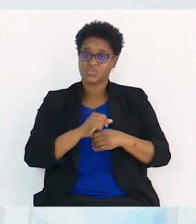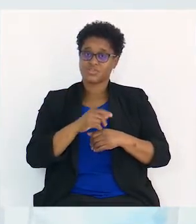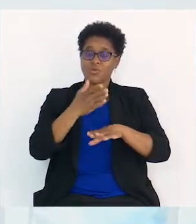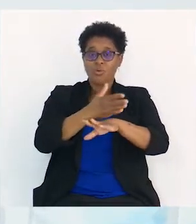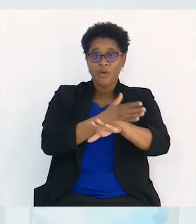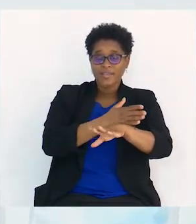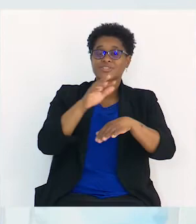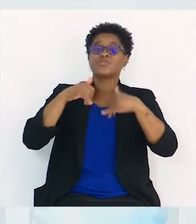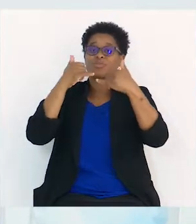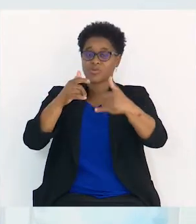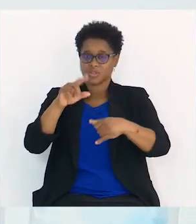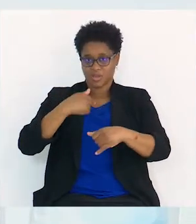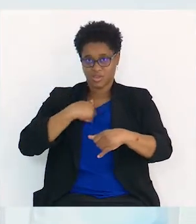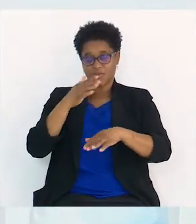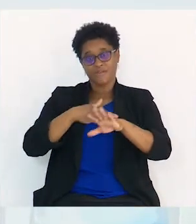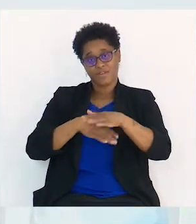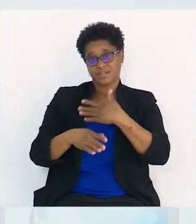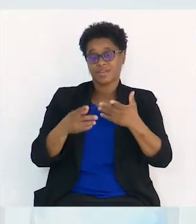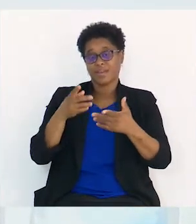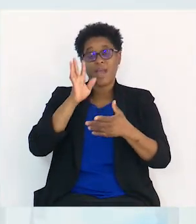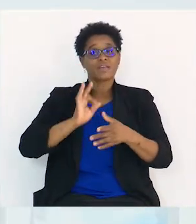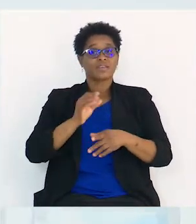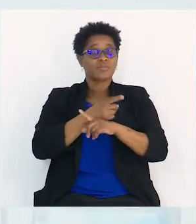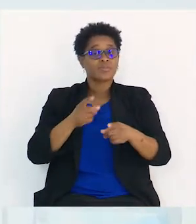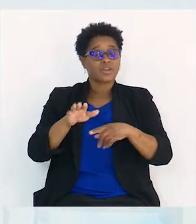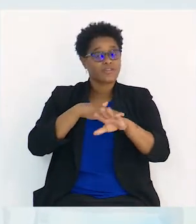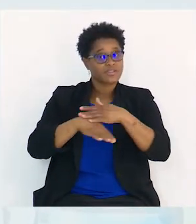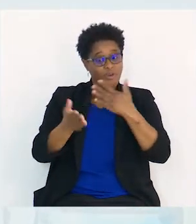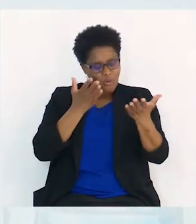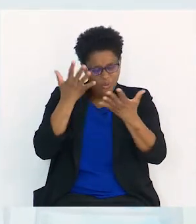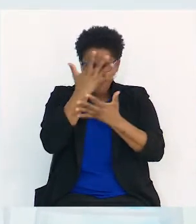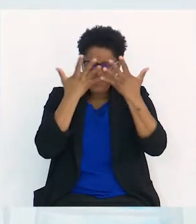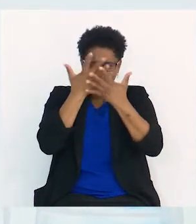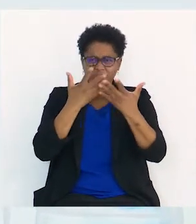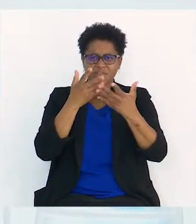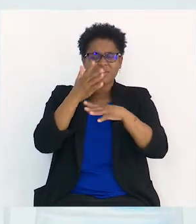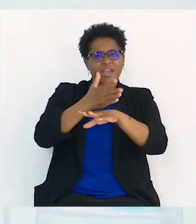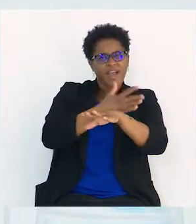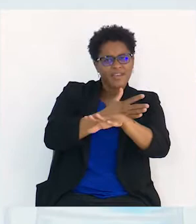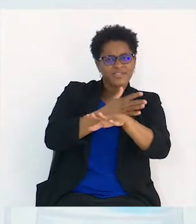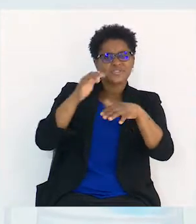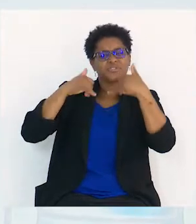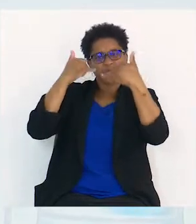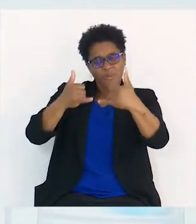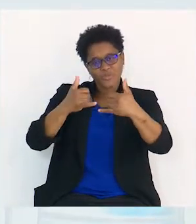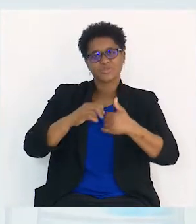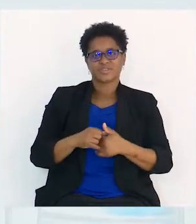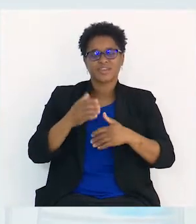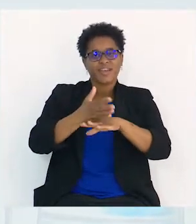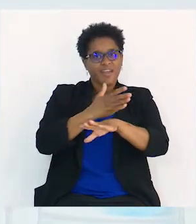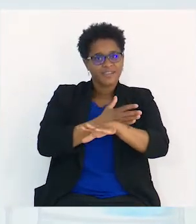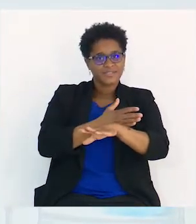o depois. Eu vou fazer assim porque senão vais fazer confusão que antes e o depois, ok?